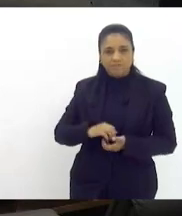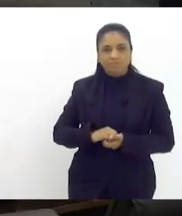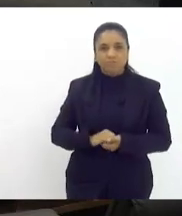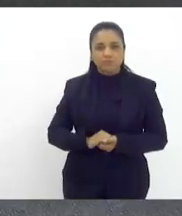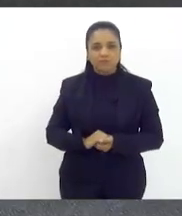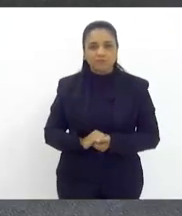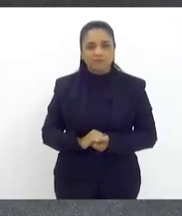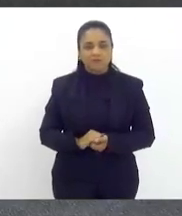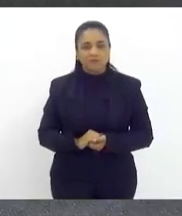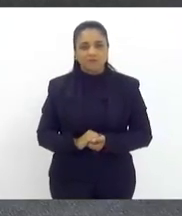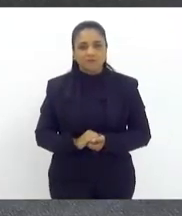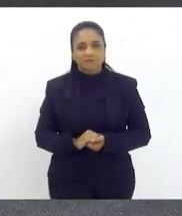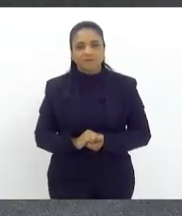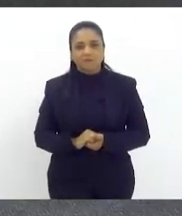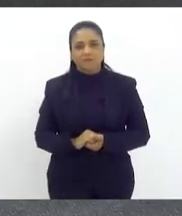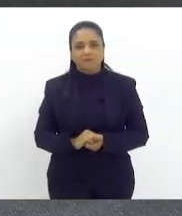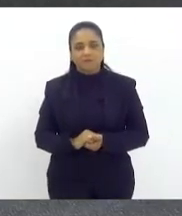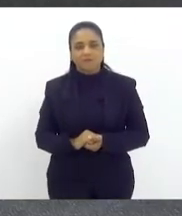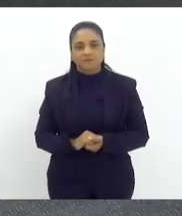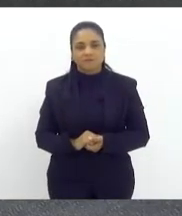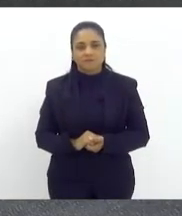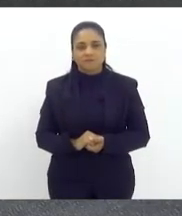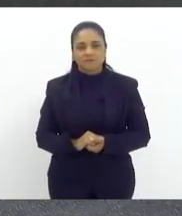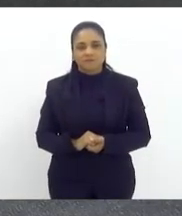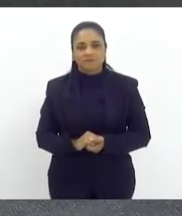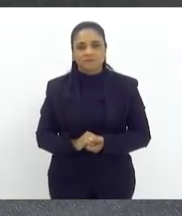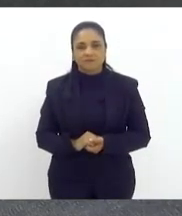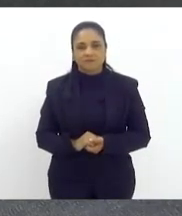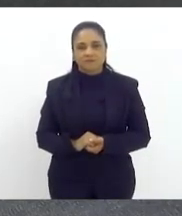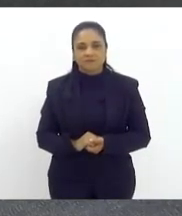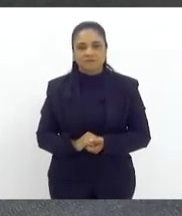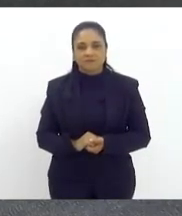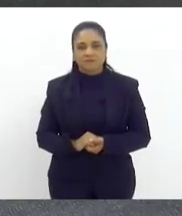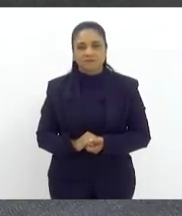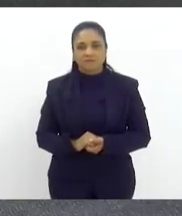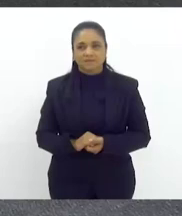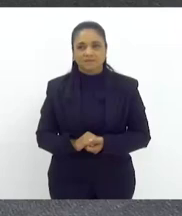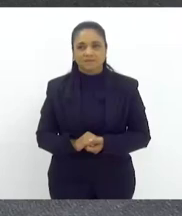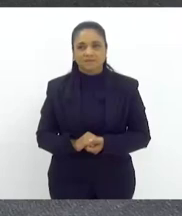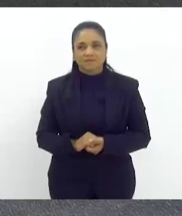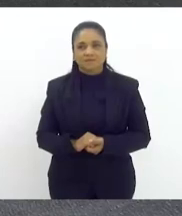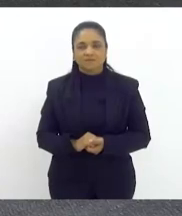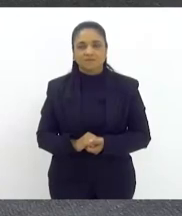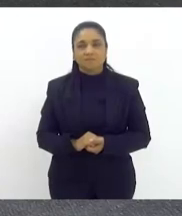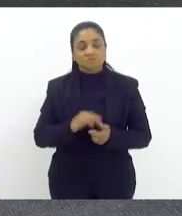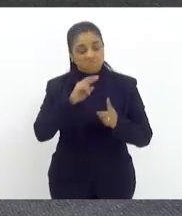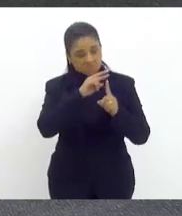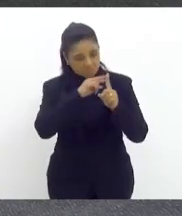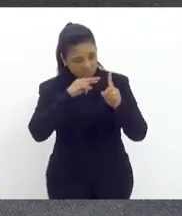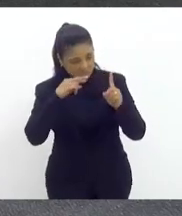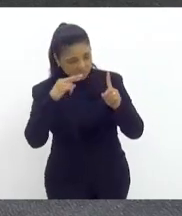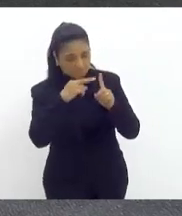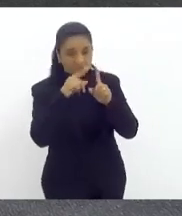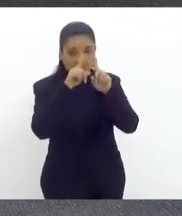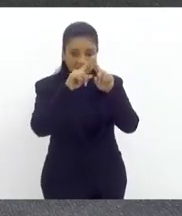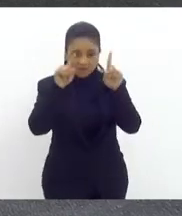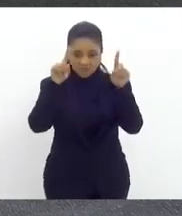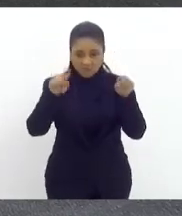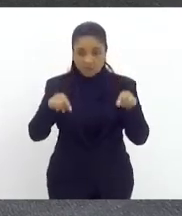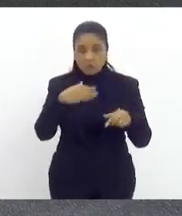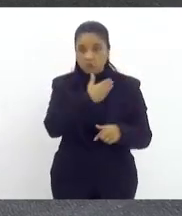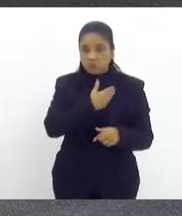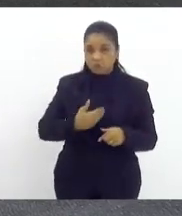debate mas é importante essa discussão fiscal quando a gente olha pela ótica dos servidores públicos isso causa um